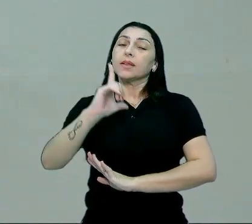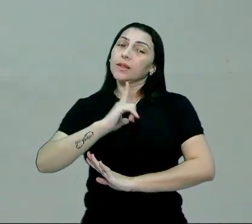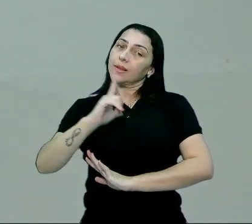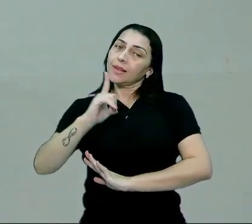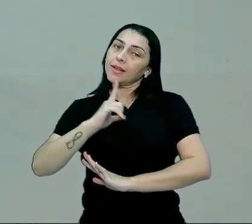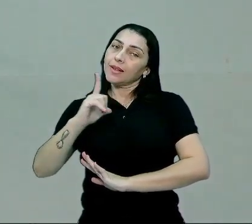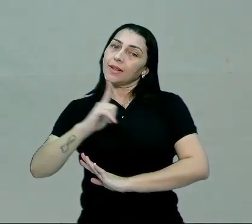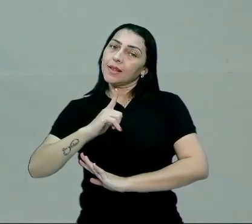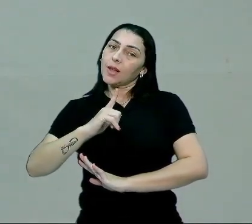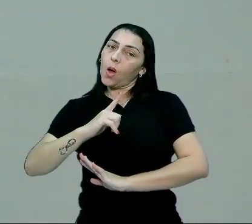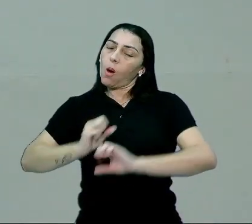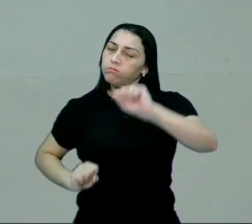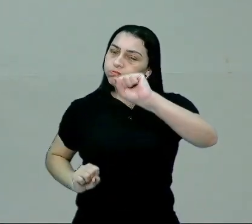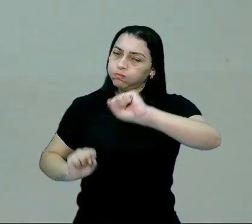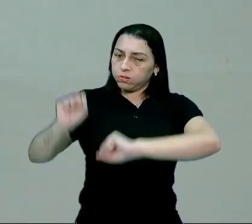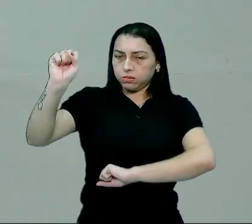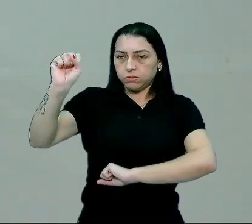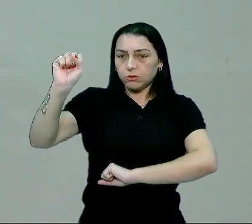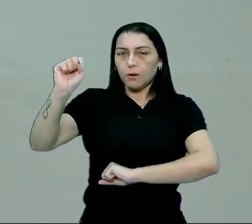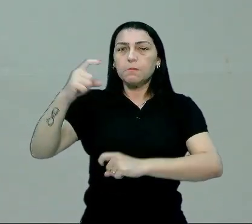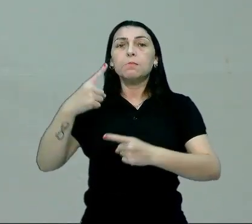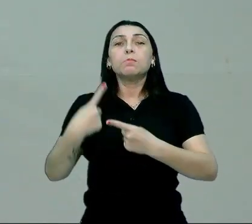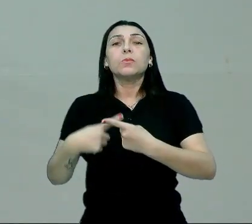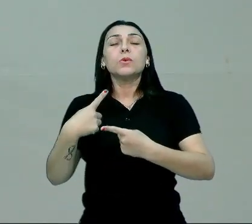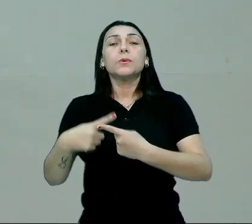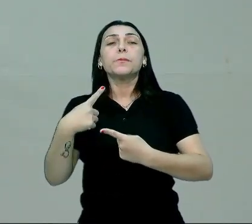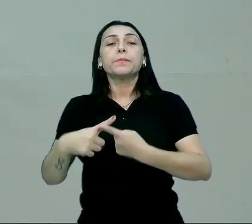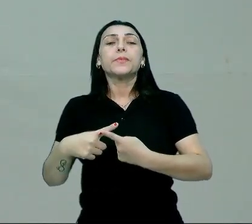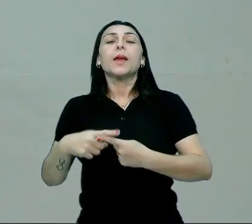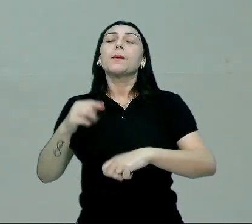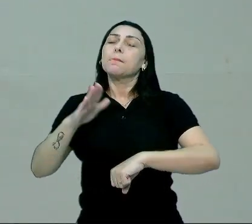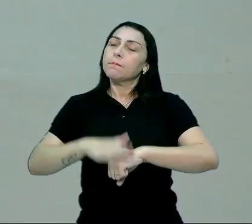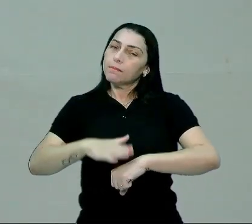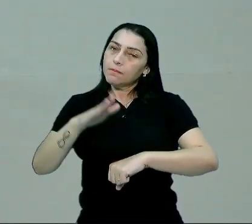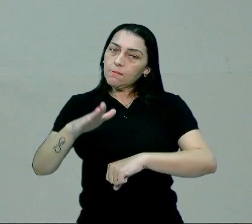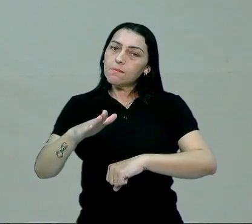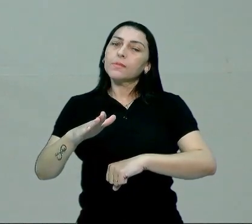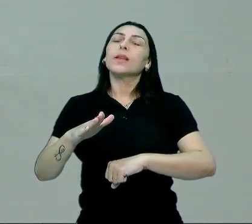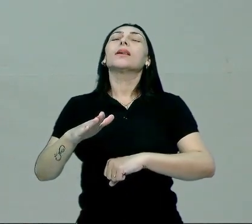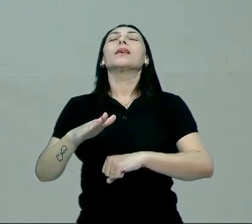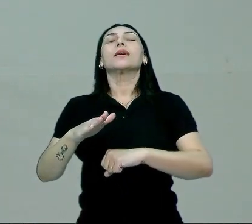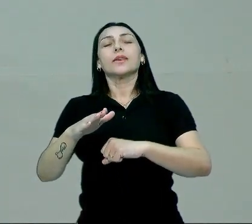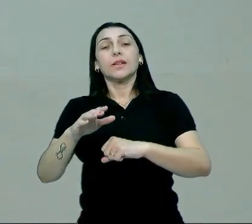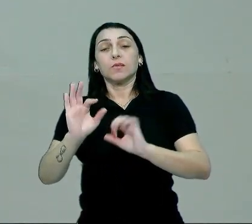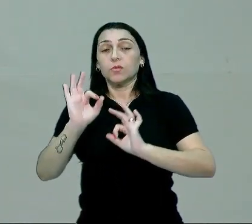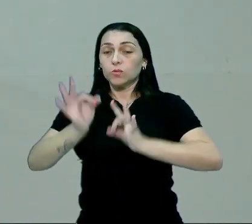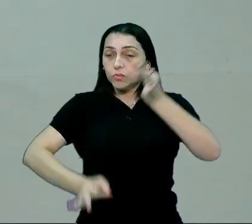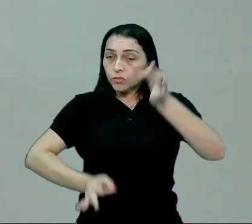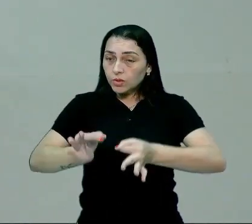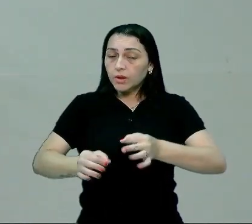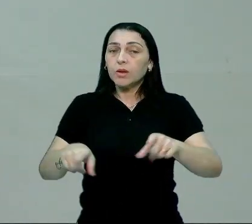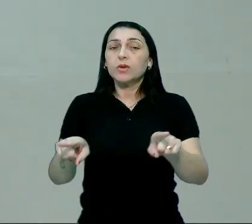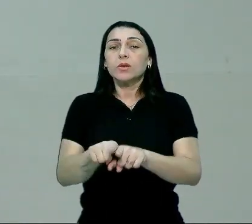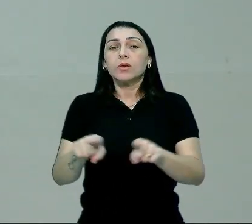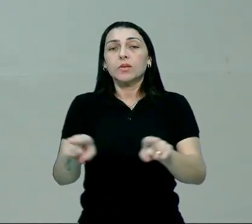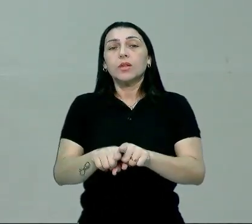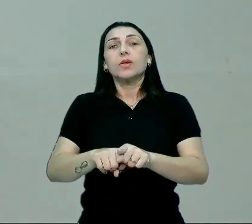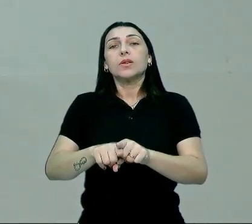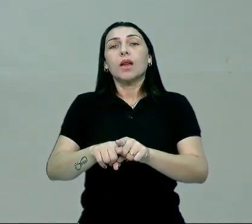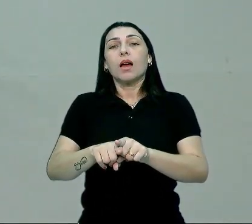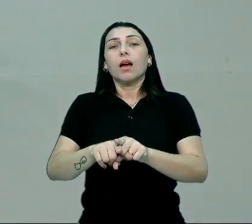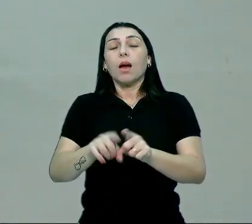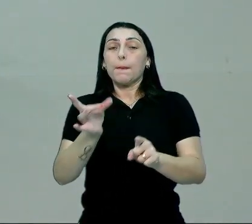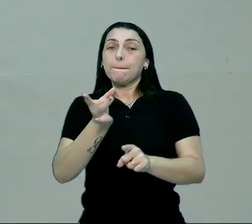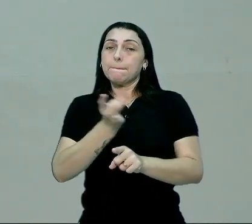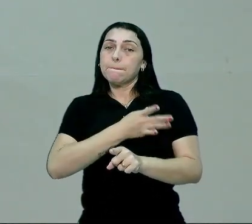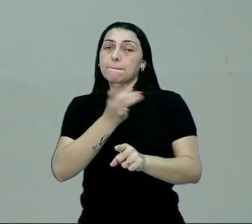um ato heróico, por mais que isso seja julgado e definido como um ato